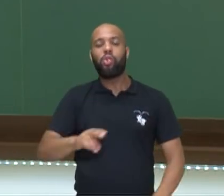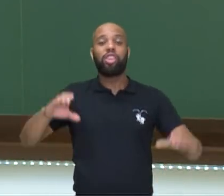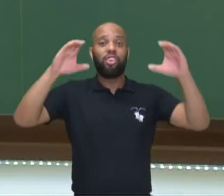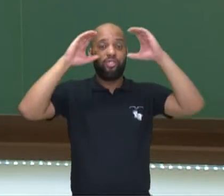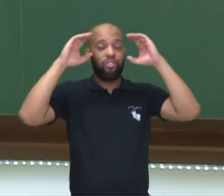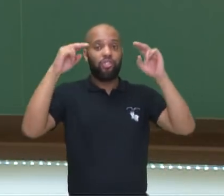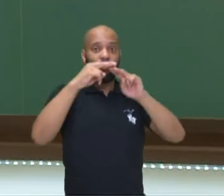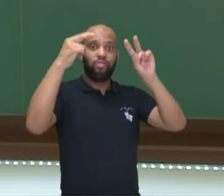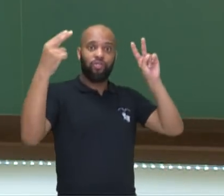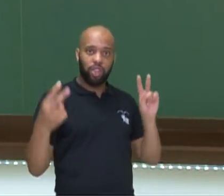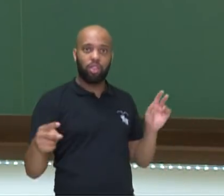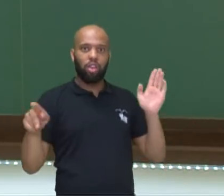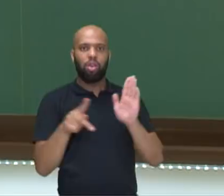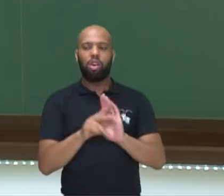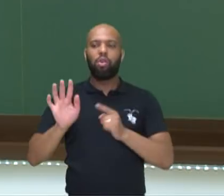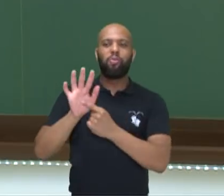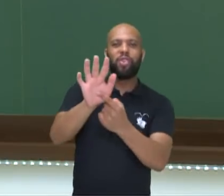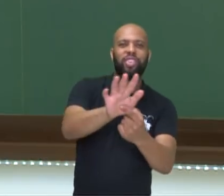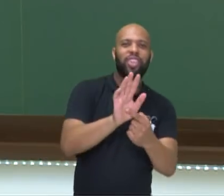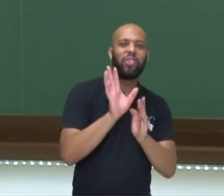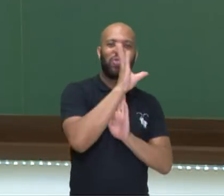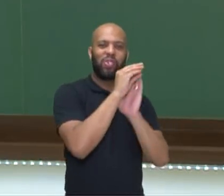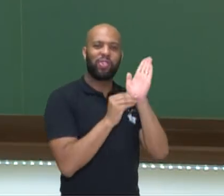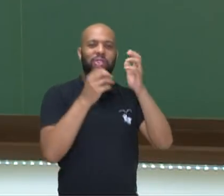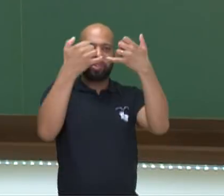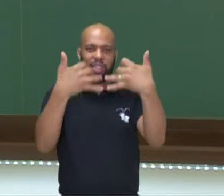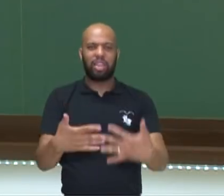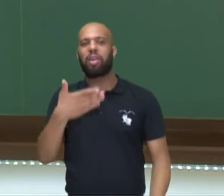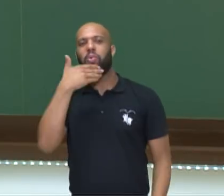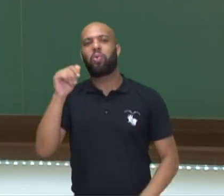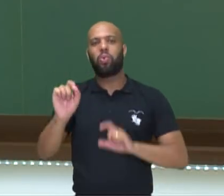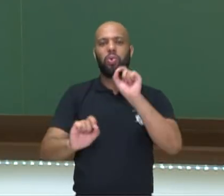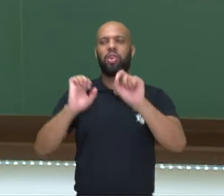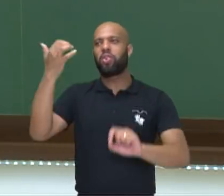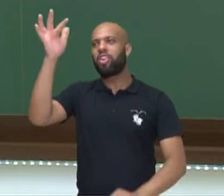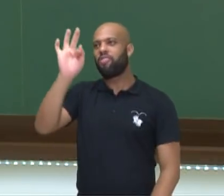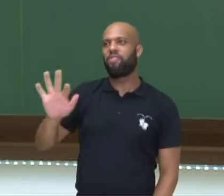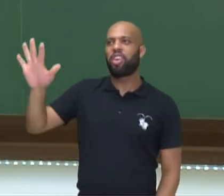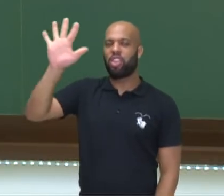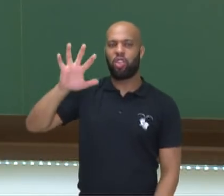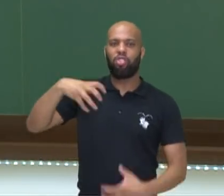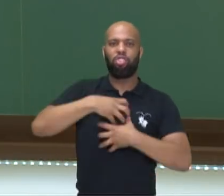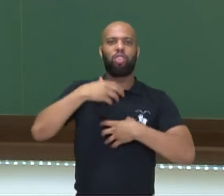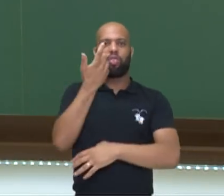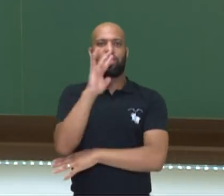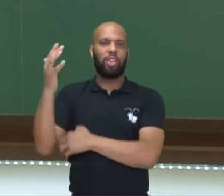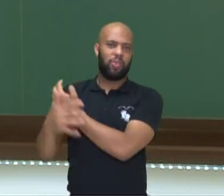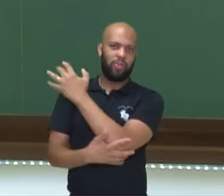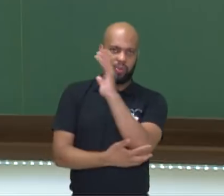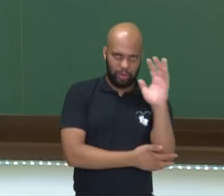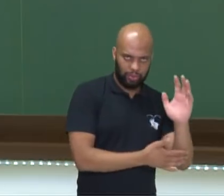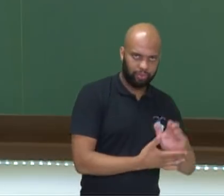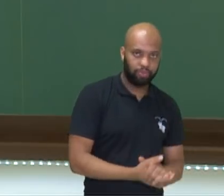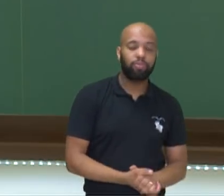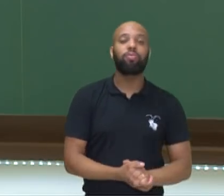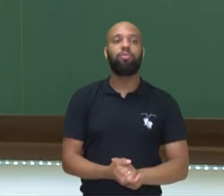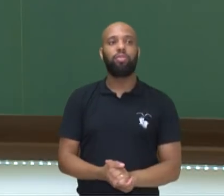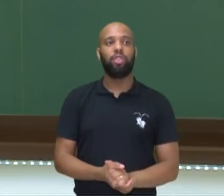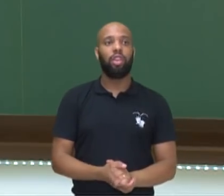realidade virtual para explicar melhor esses fenômenos naturais, tá?